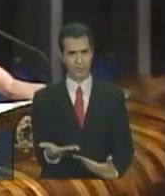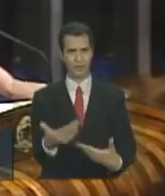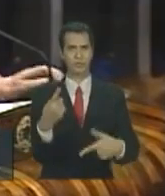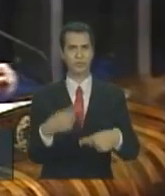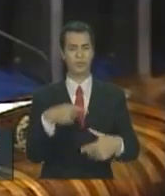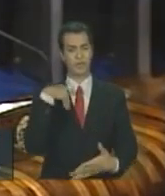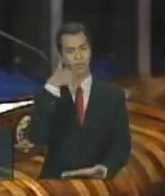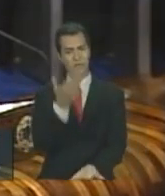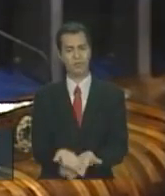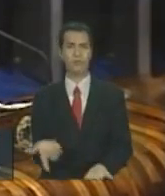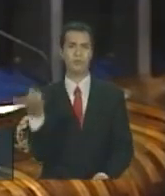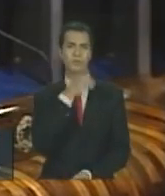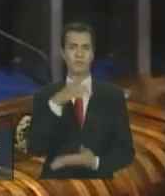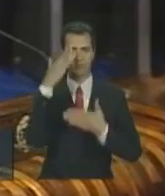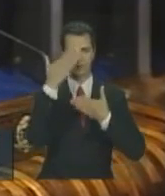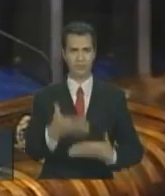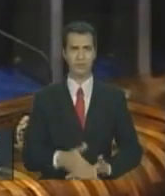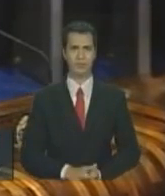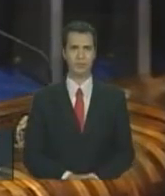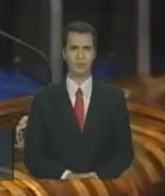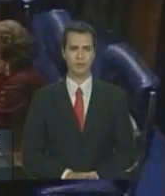conduziram até aqui. Muito obrigada.